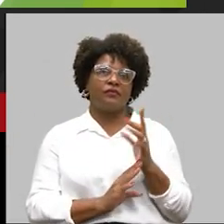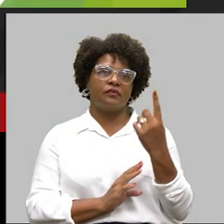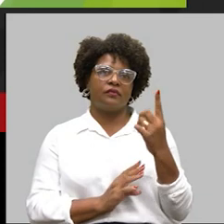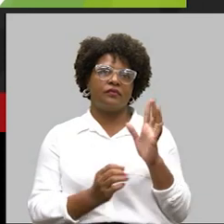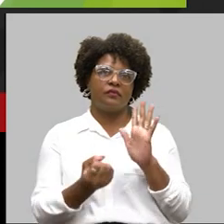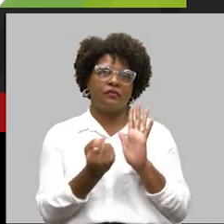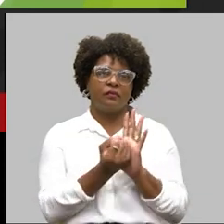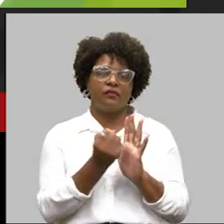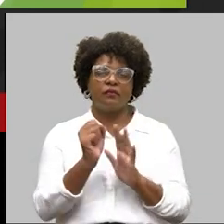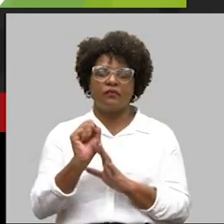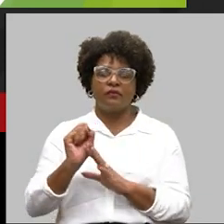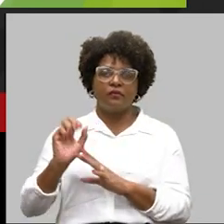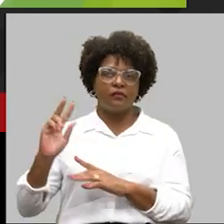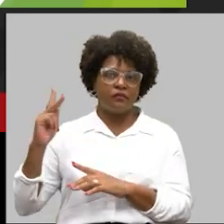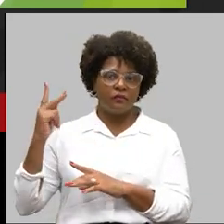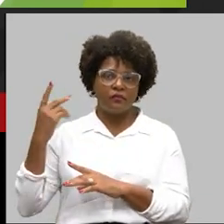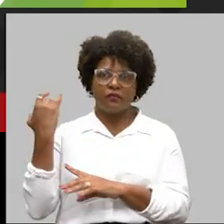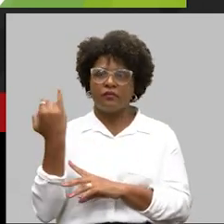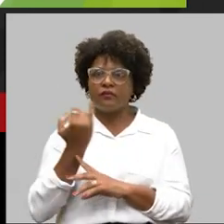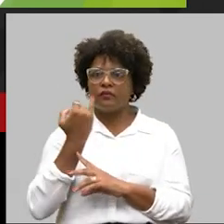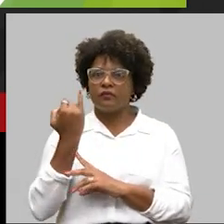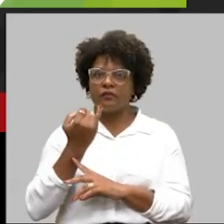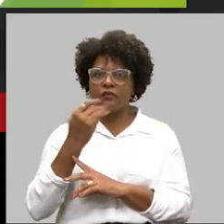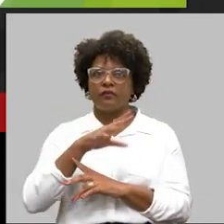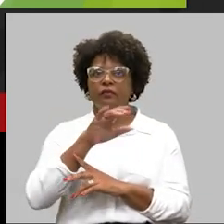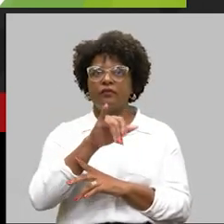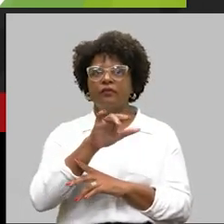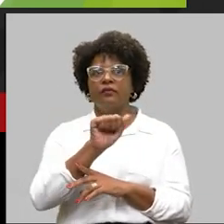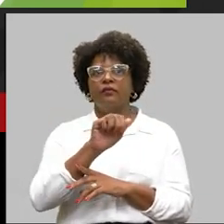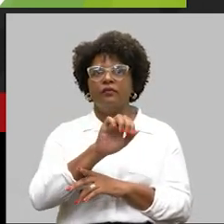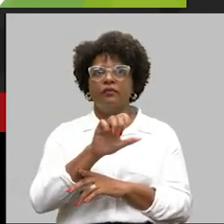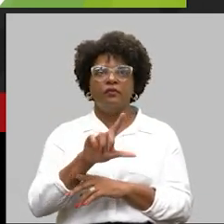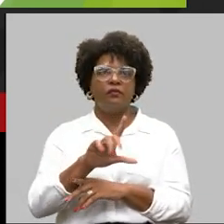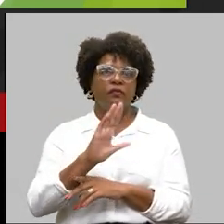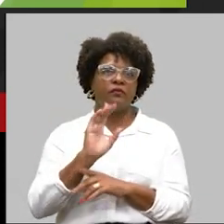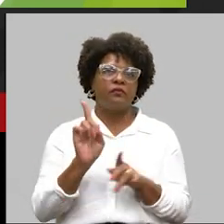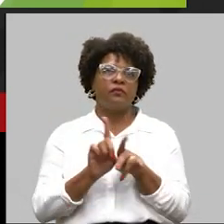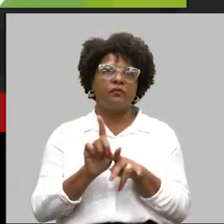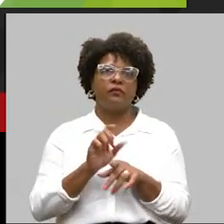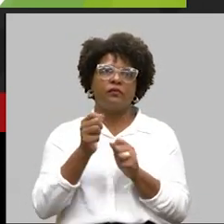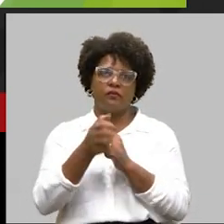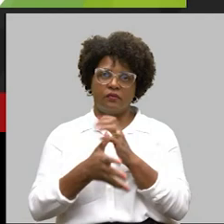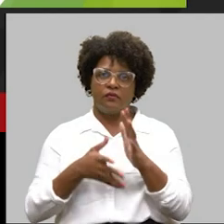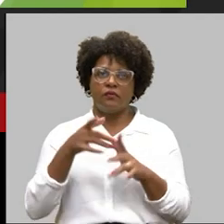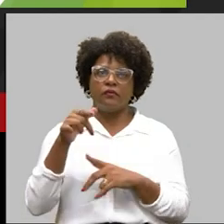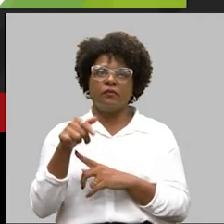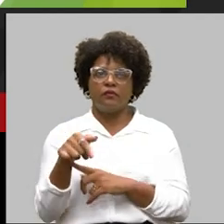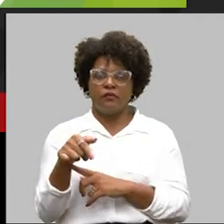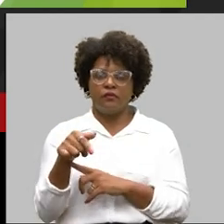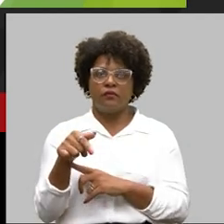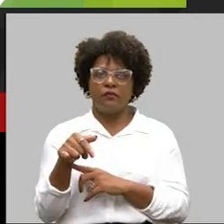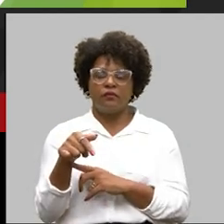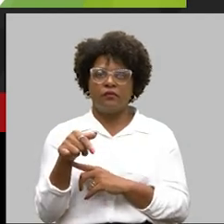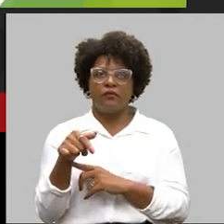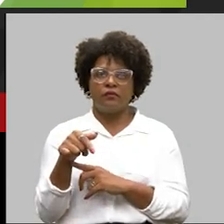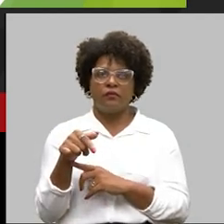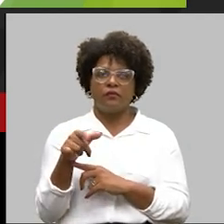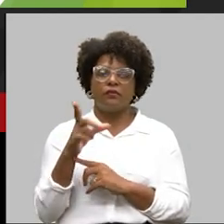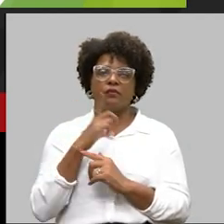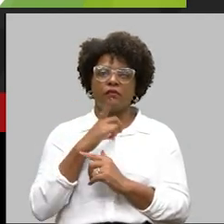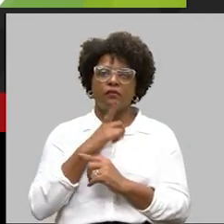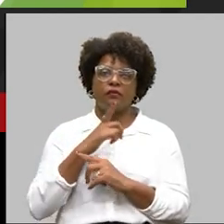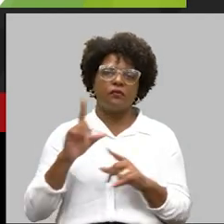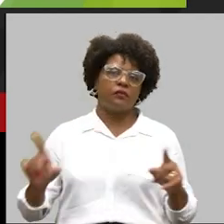histórico muito importante que a Isabel também já frisou aqui e que né e que há um grande